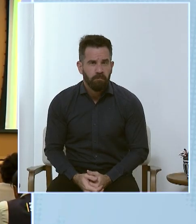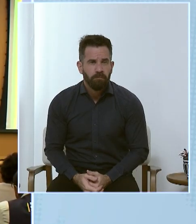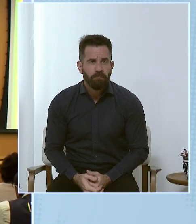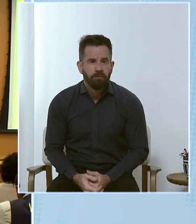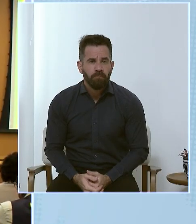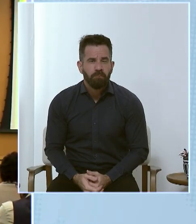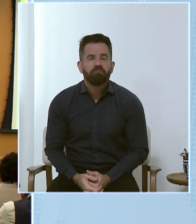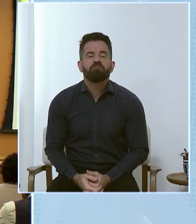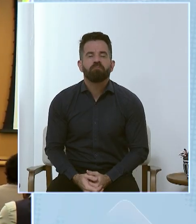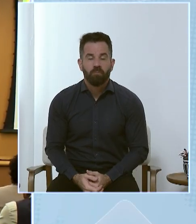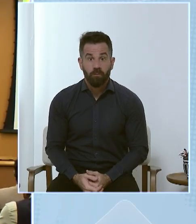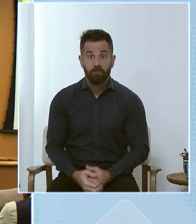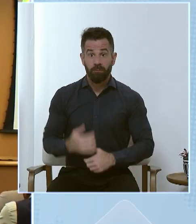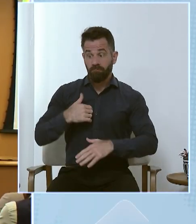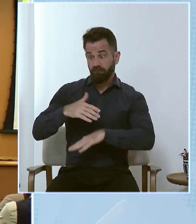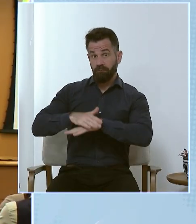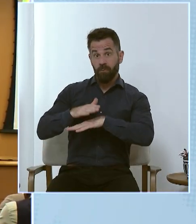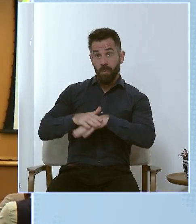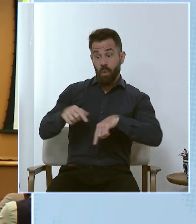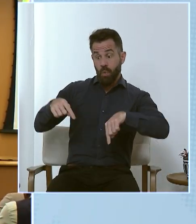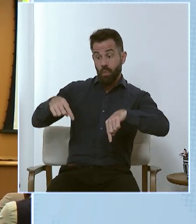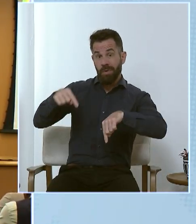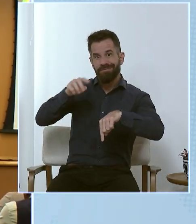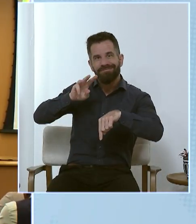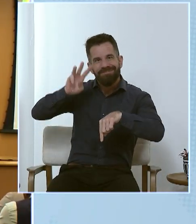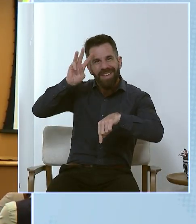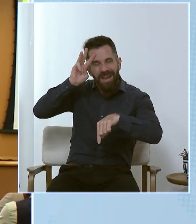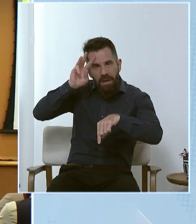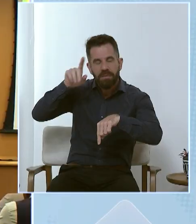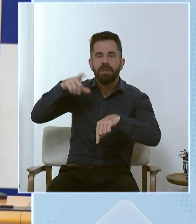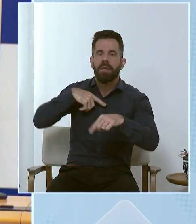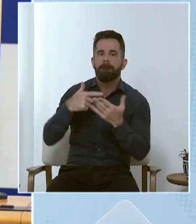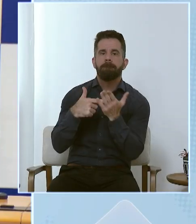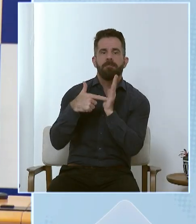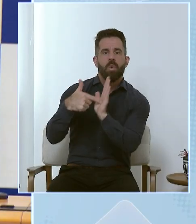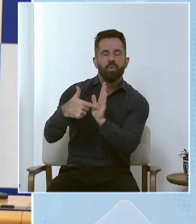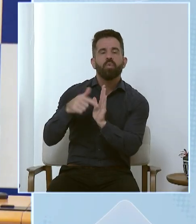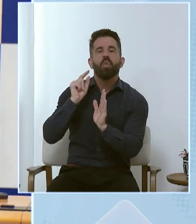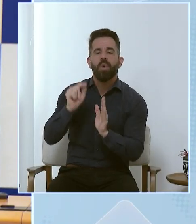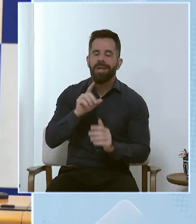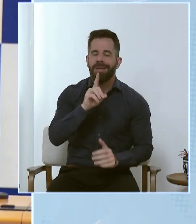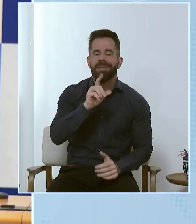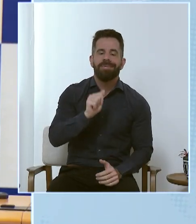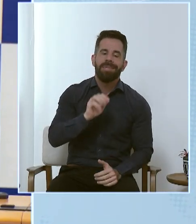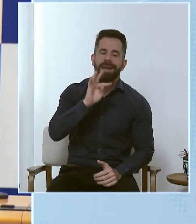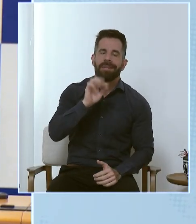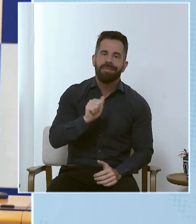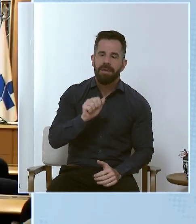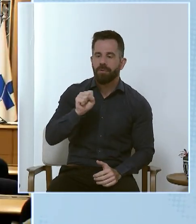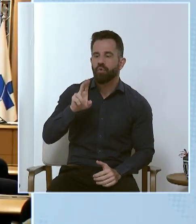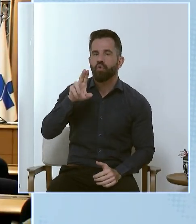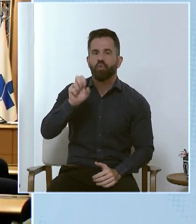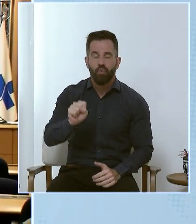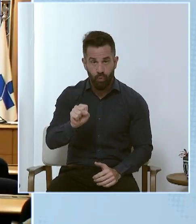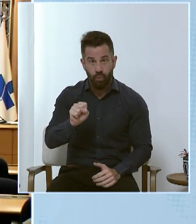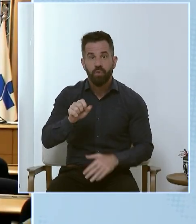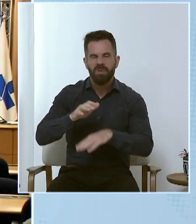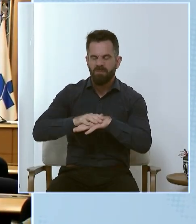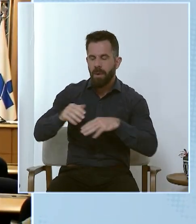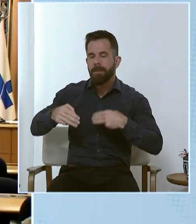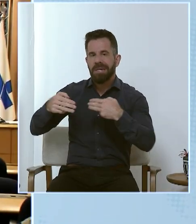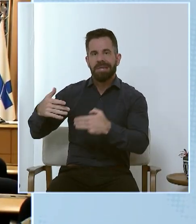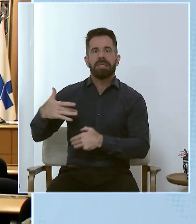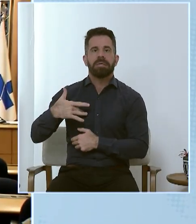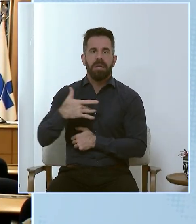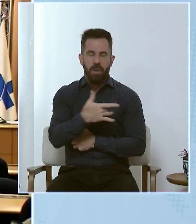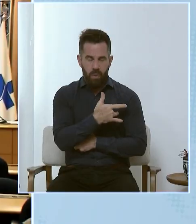As iniciativas apresentadas nesta terça-feira integram o Adapta SUS do Ministério da Saúde e ampliam a